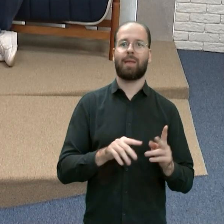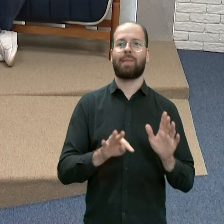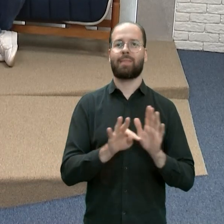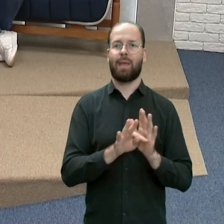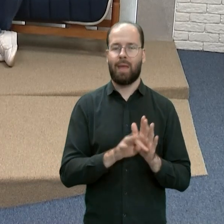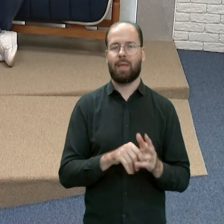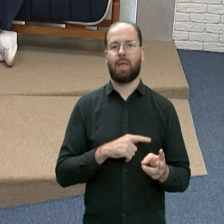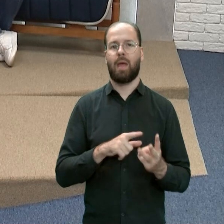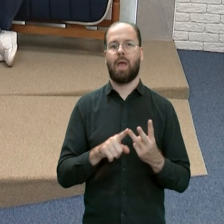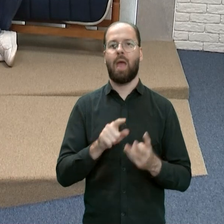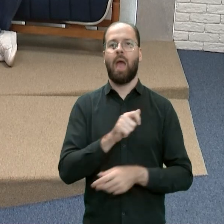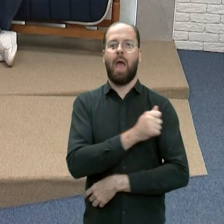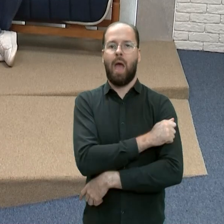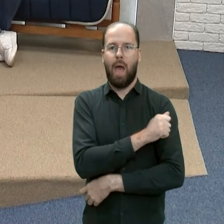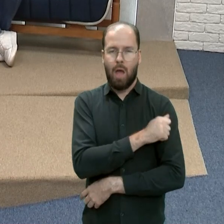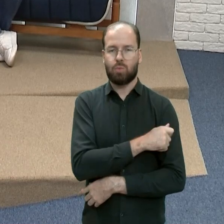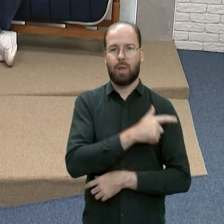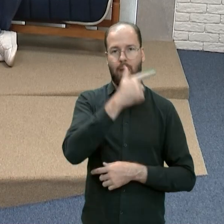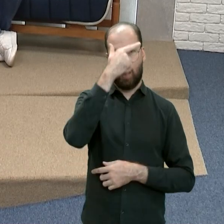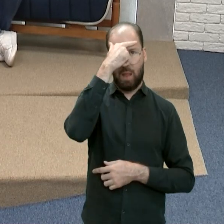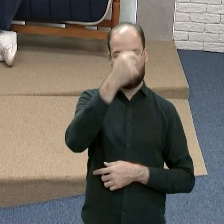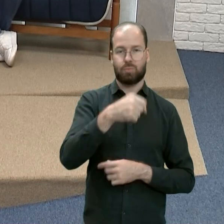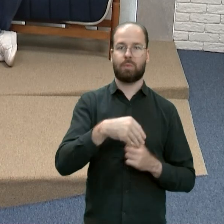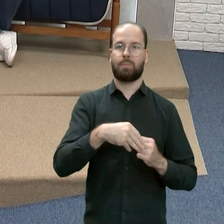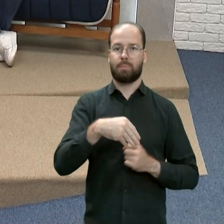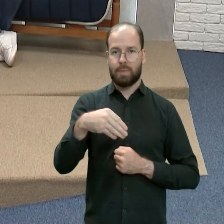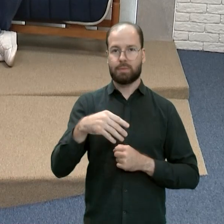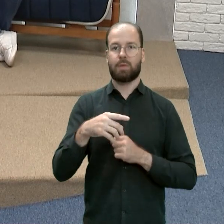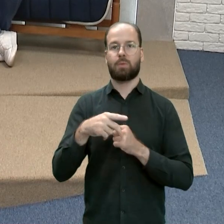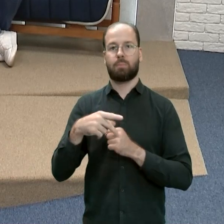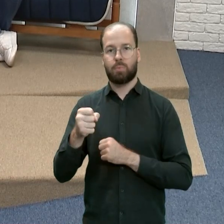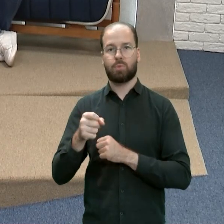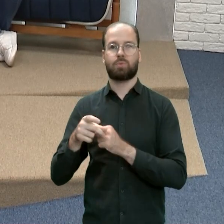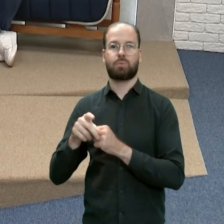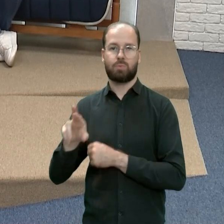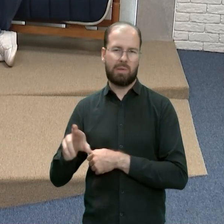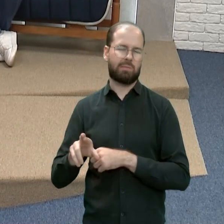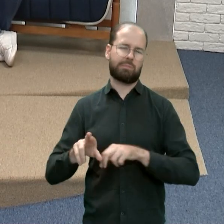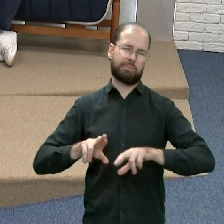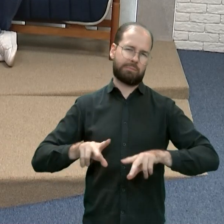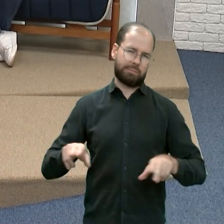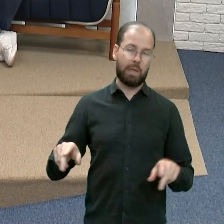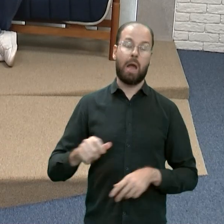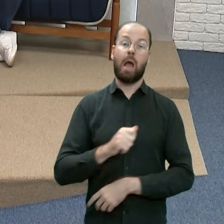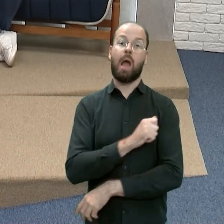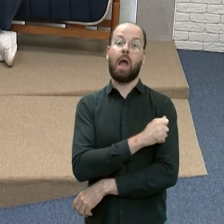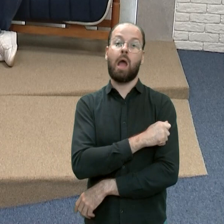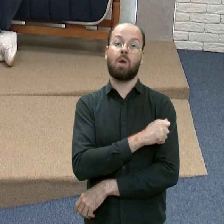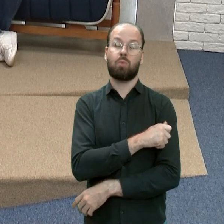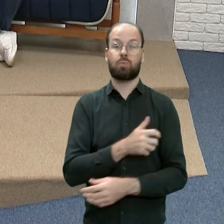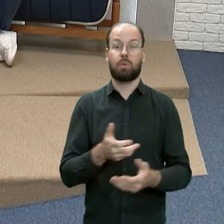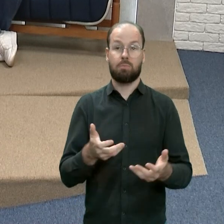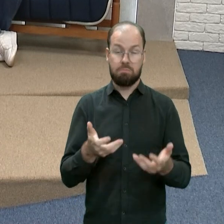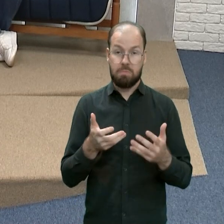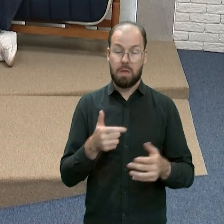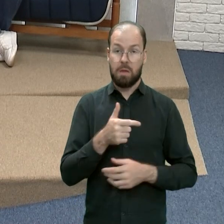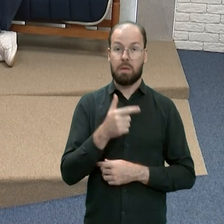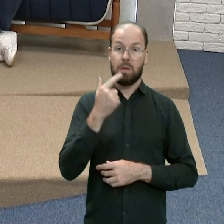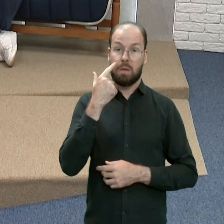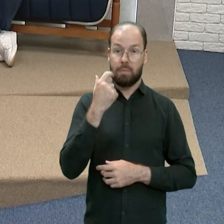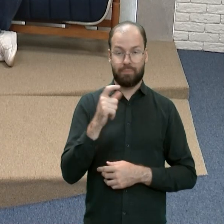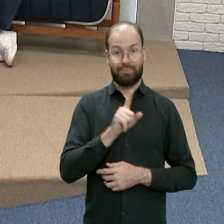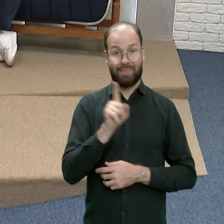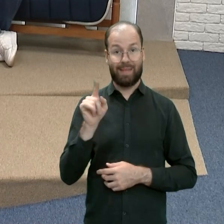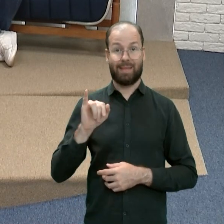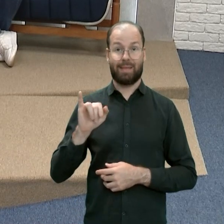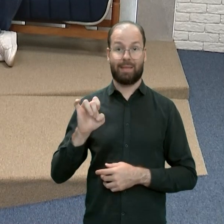tem aluno de graduação, mestrado, doutorado, né? E tem o aluno que quer, assim, geralmente lá no IES